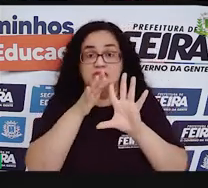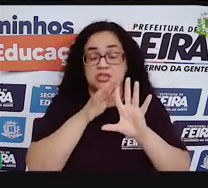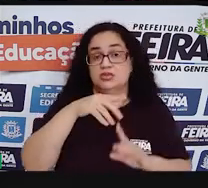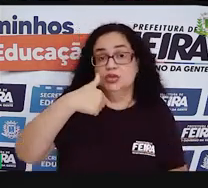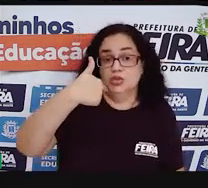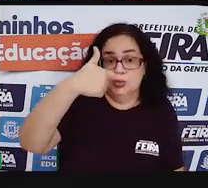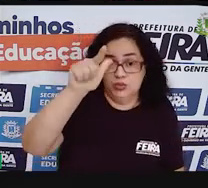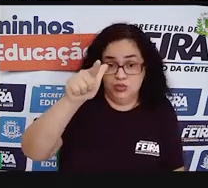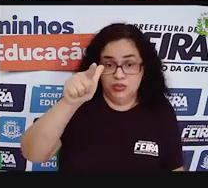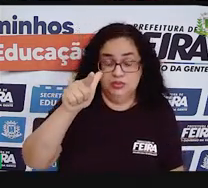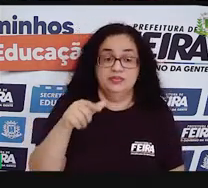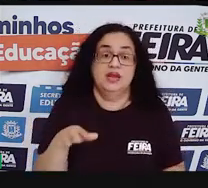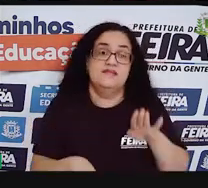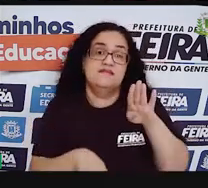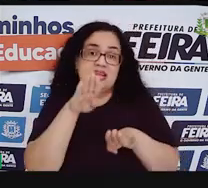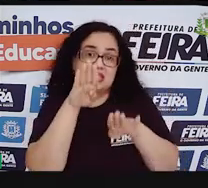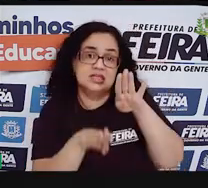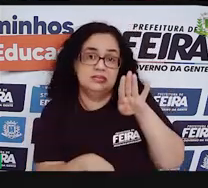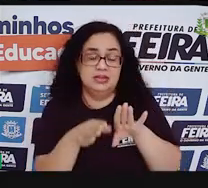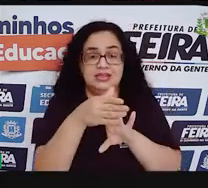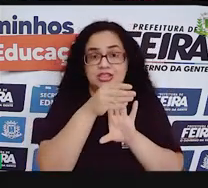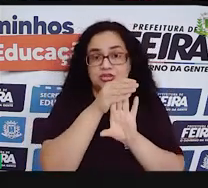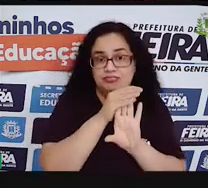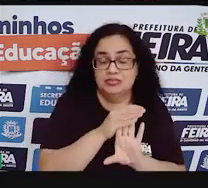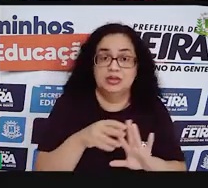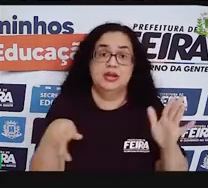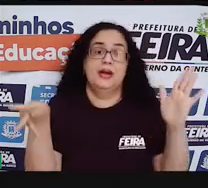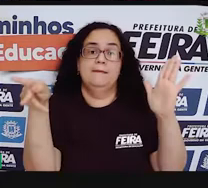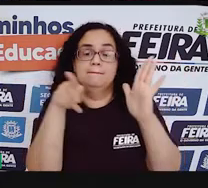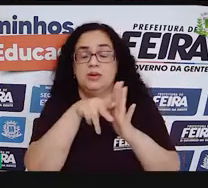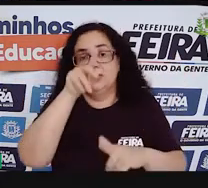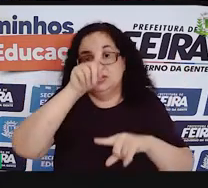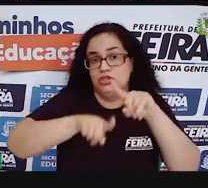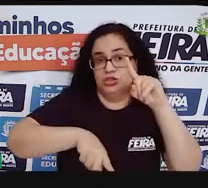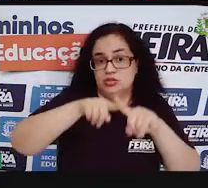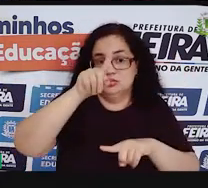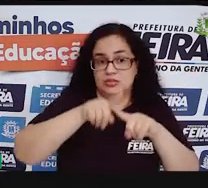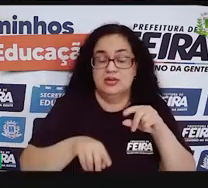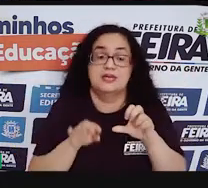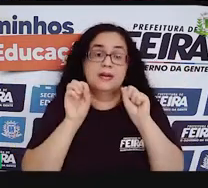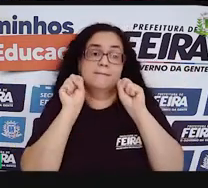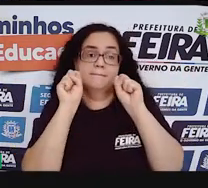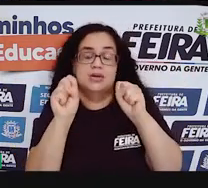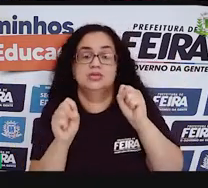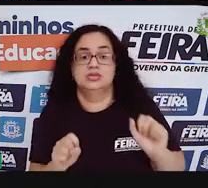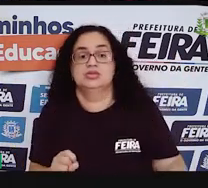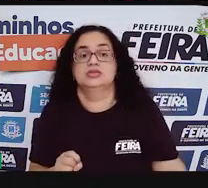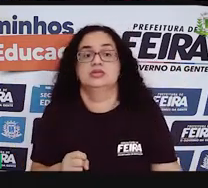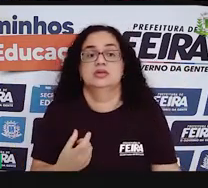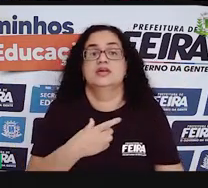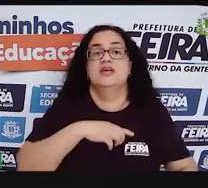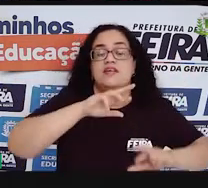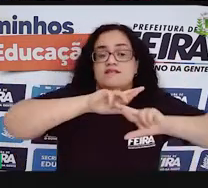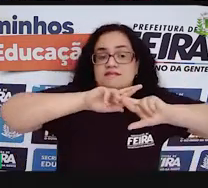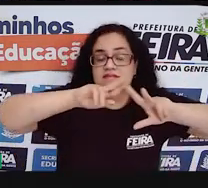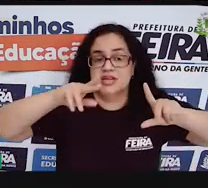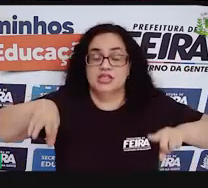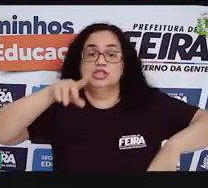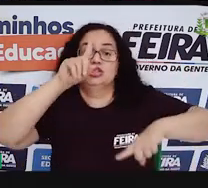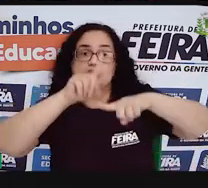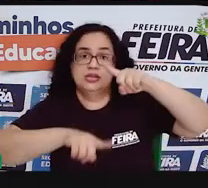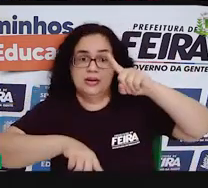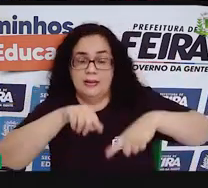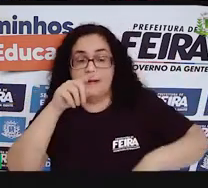outros. Então, a flexibilidade é uma propriedade do material, pode estar presente em vários tipos de